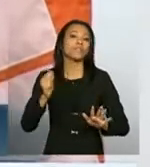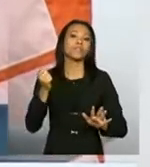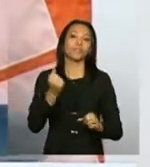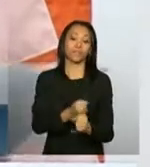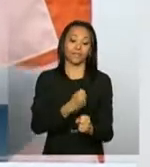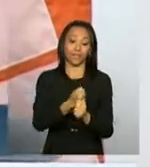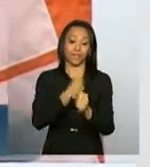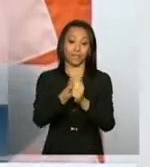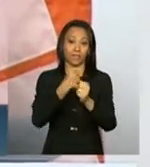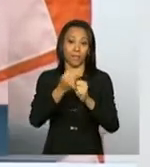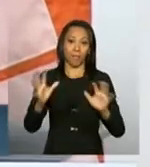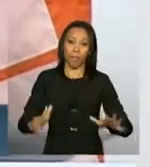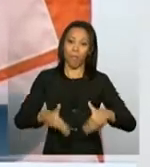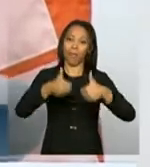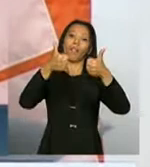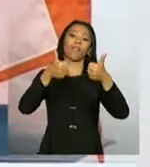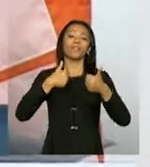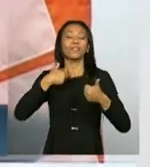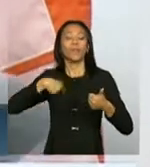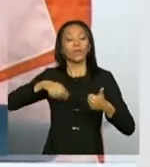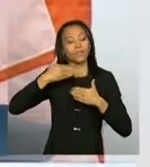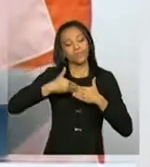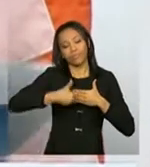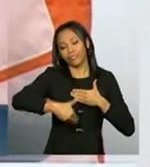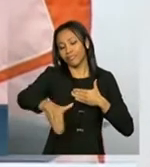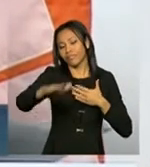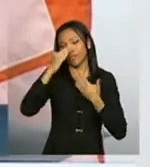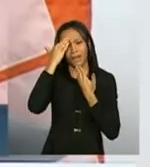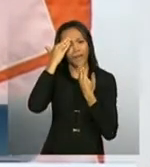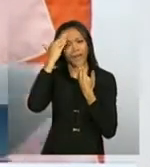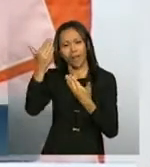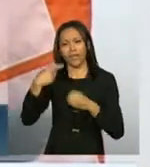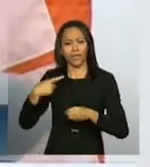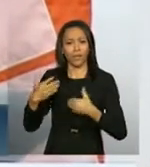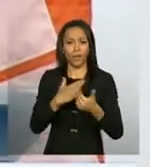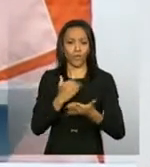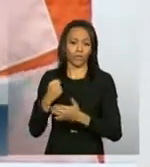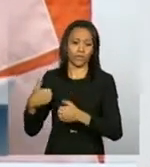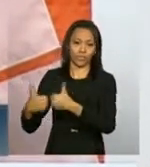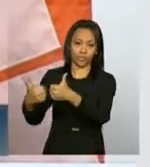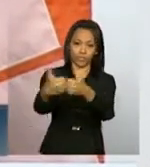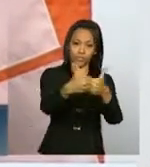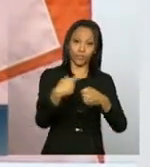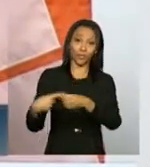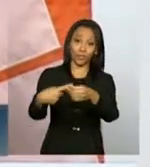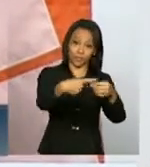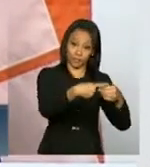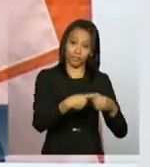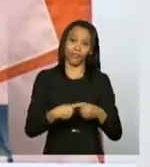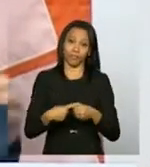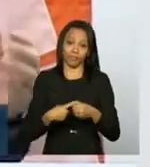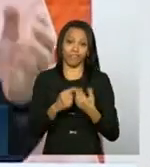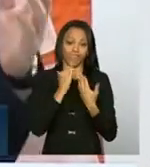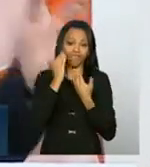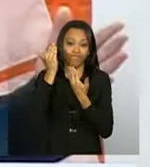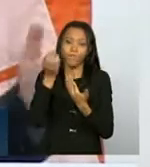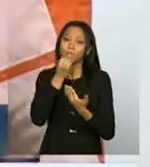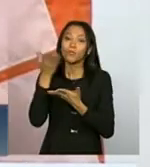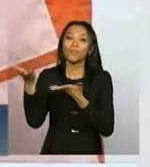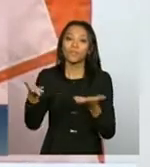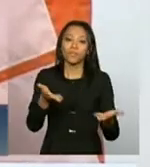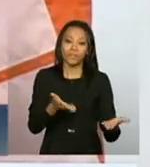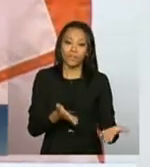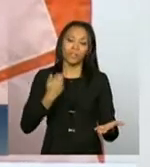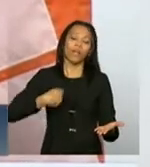seremos eternamente gratos, tanto Itajubá, Santa Rita, Pouso Alegre, como todos os outros municípios vizinhos. Seja sempre bem-vinda